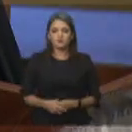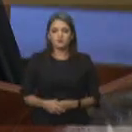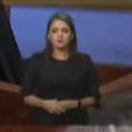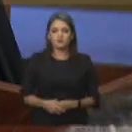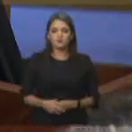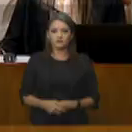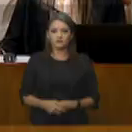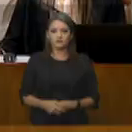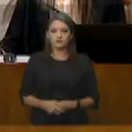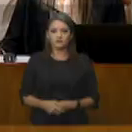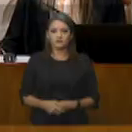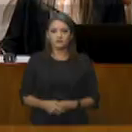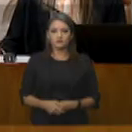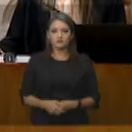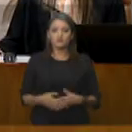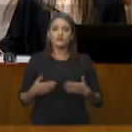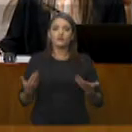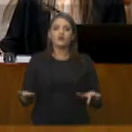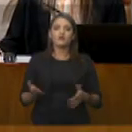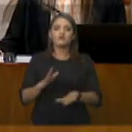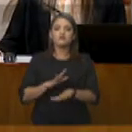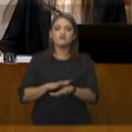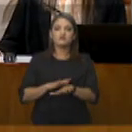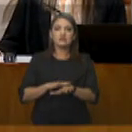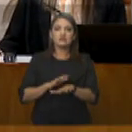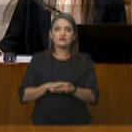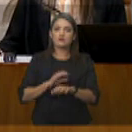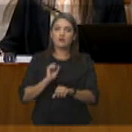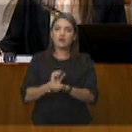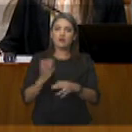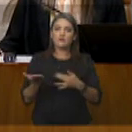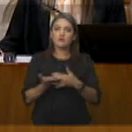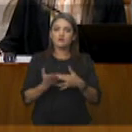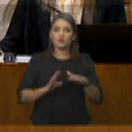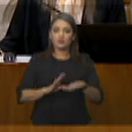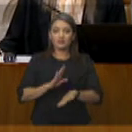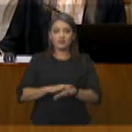Está bem. Então, suspendo a sessão pelo tempo regimental,